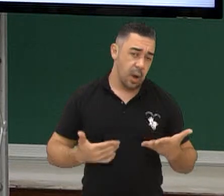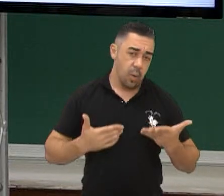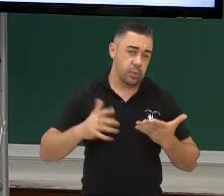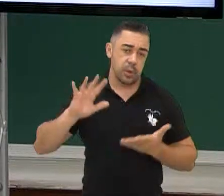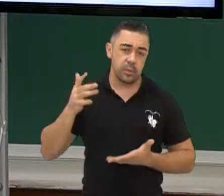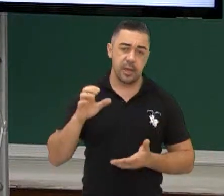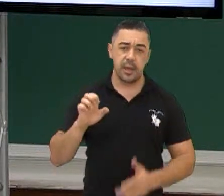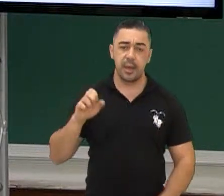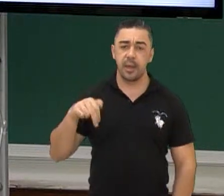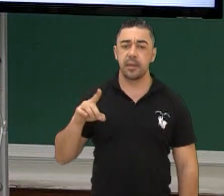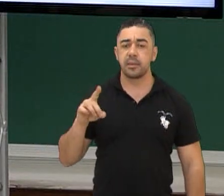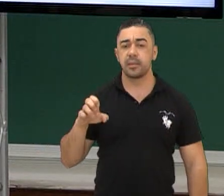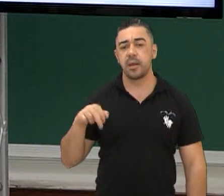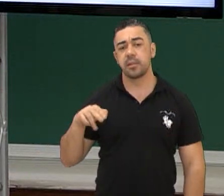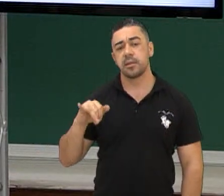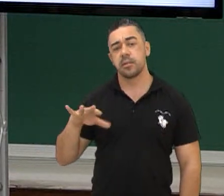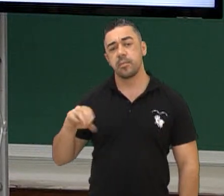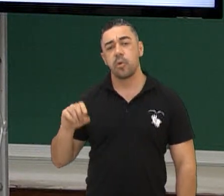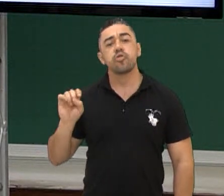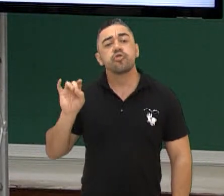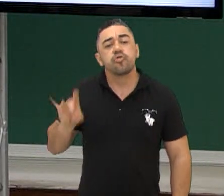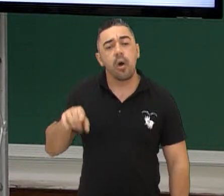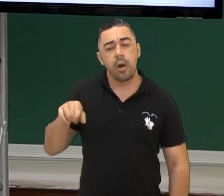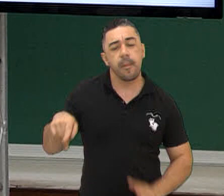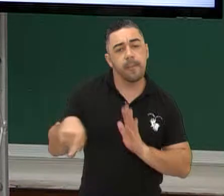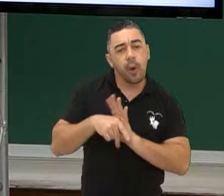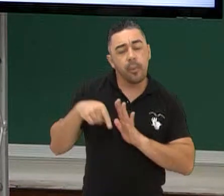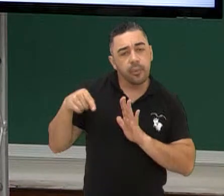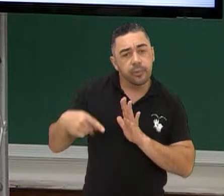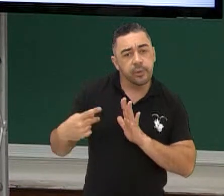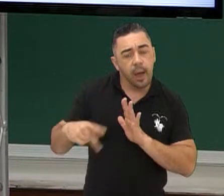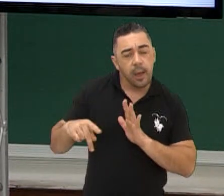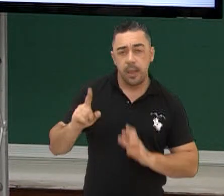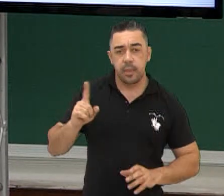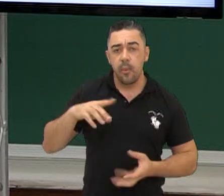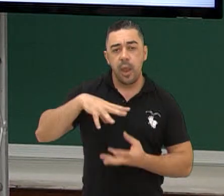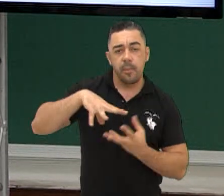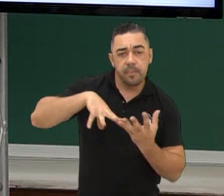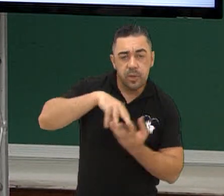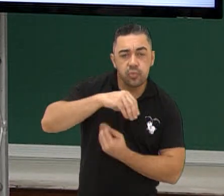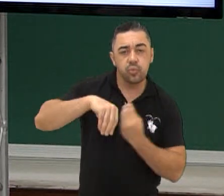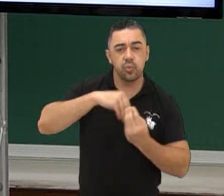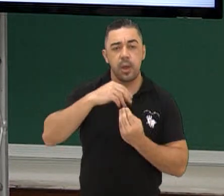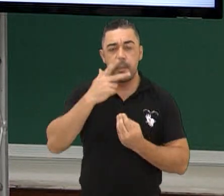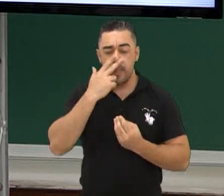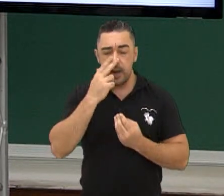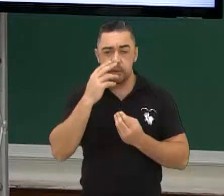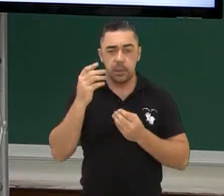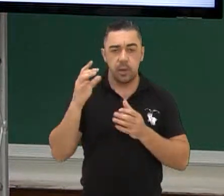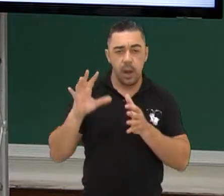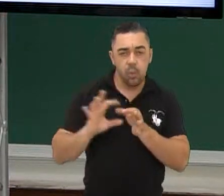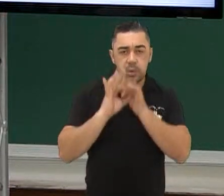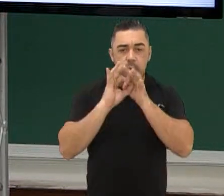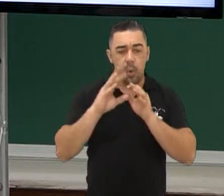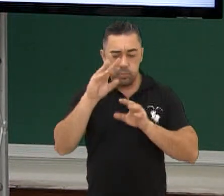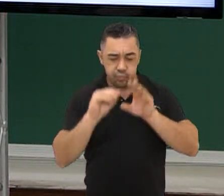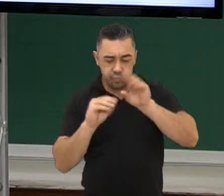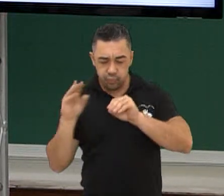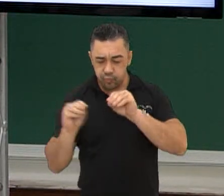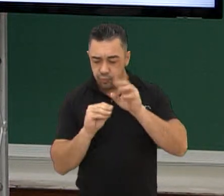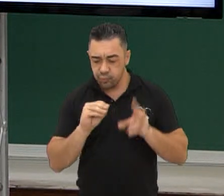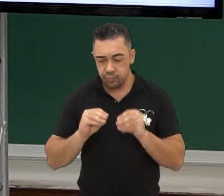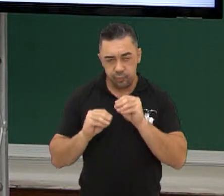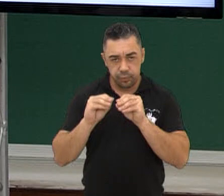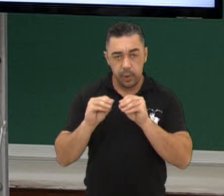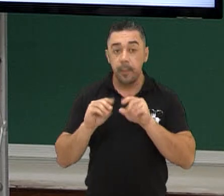de endemismo, de animais que só ocorrem lá, de vegetais que só ocorrem lá. Ele é uma mistura, como se fosse um mosaico desses outros biomas, tá? Mas